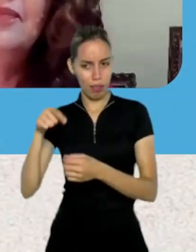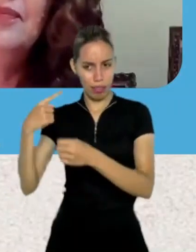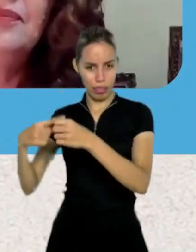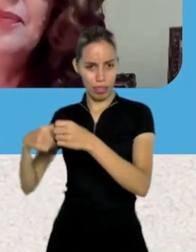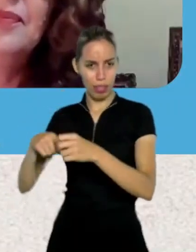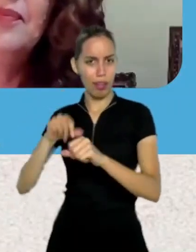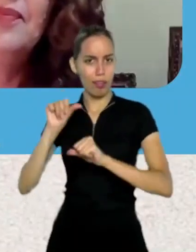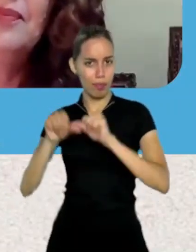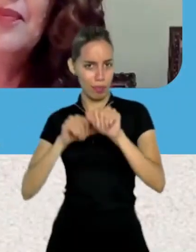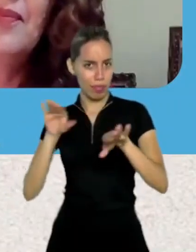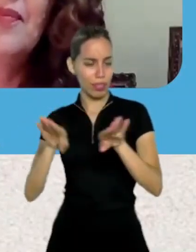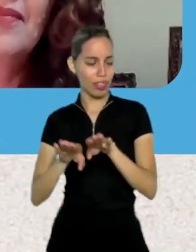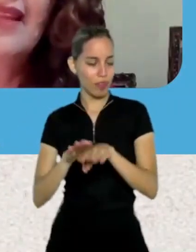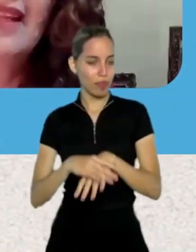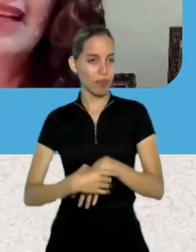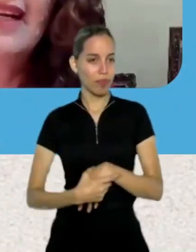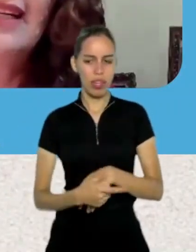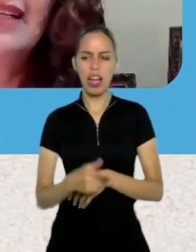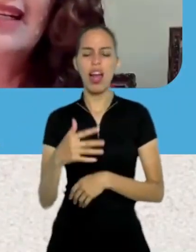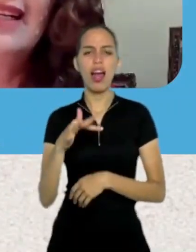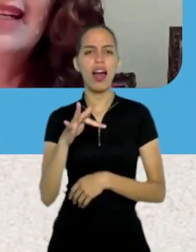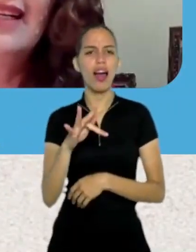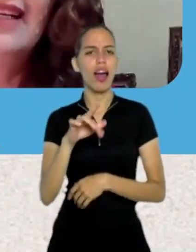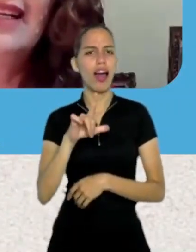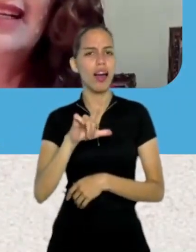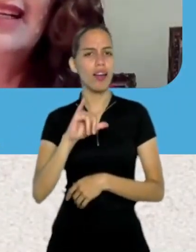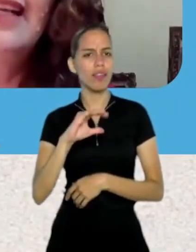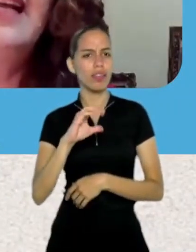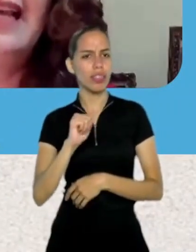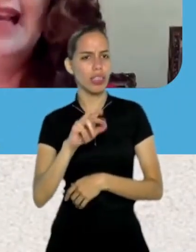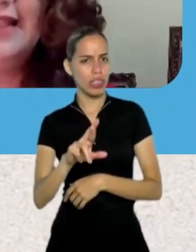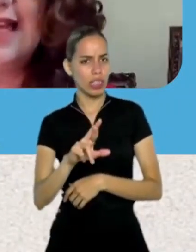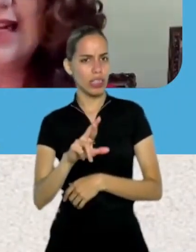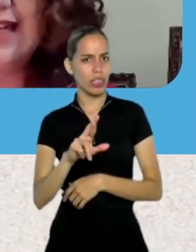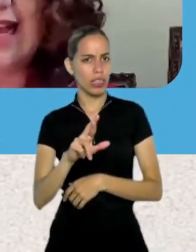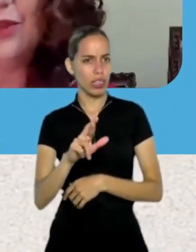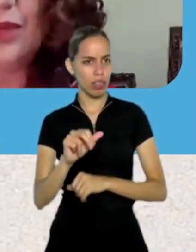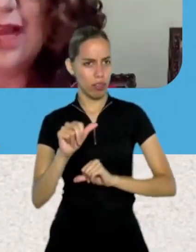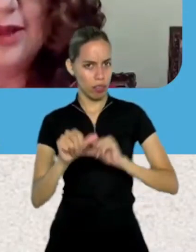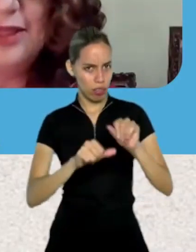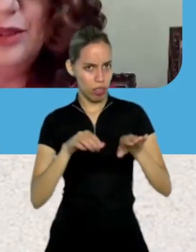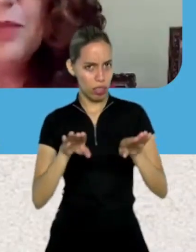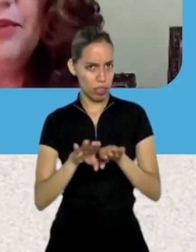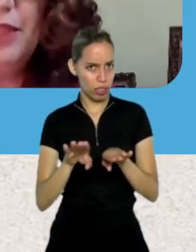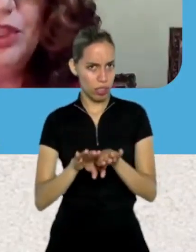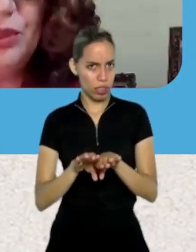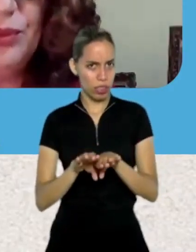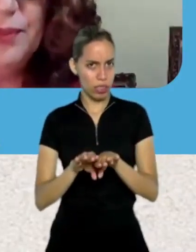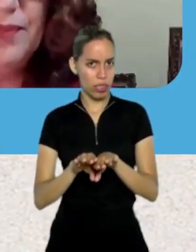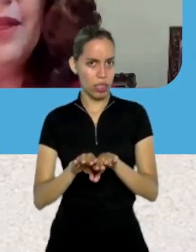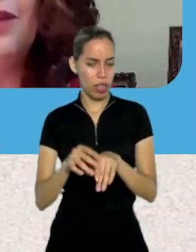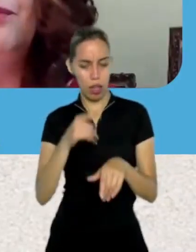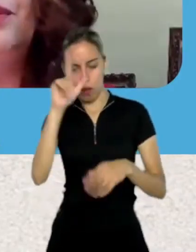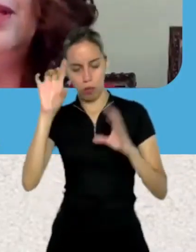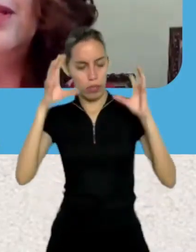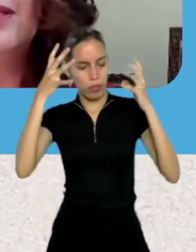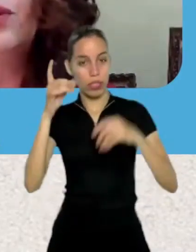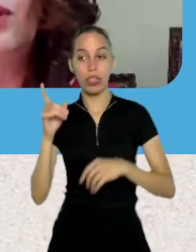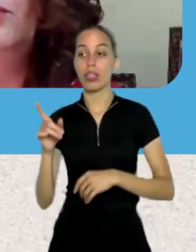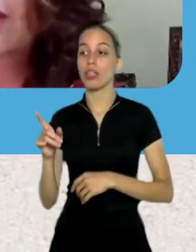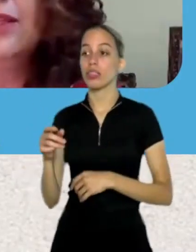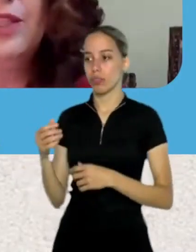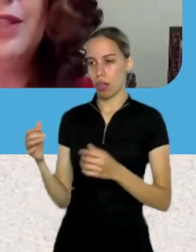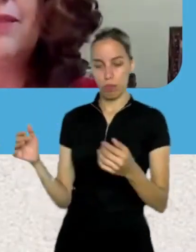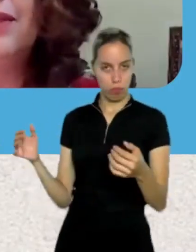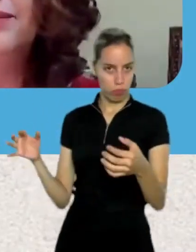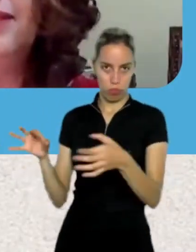Flicar Conversando é um outro projeto ou ele está ligado também à festa literária? Ele está ligado. Em 2021, eu fiz,